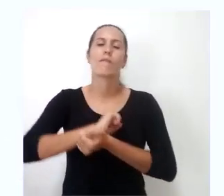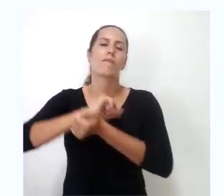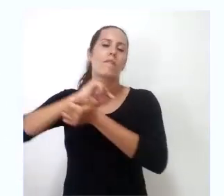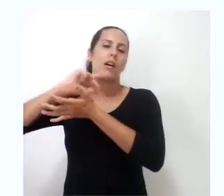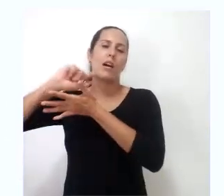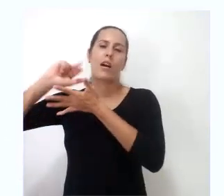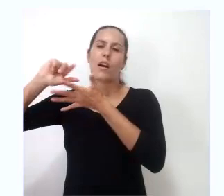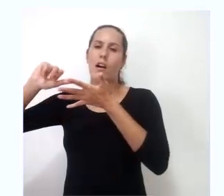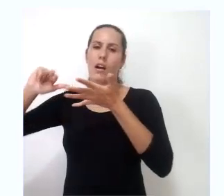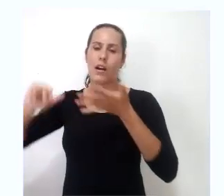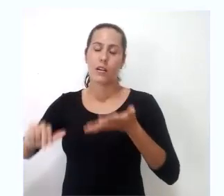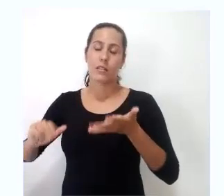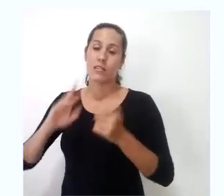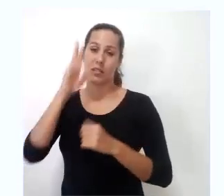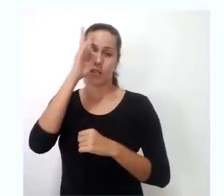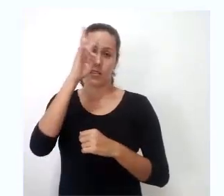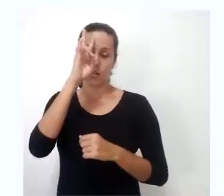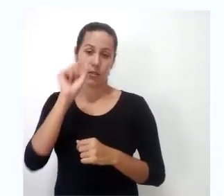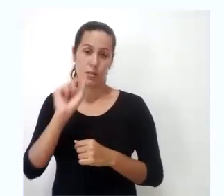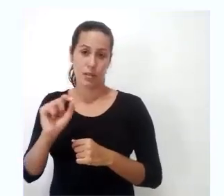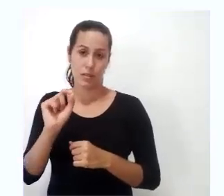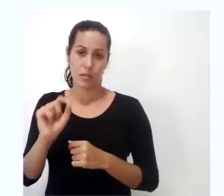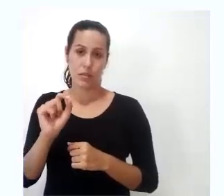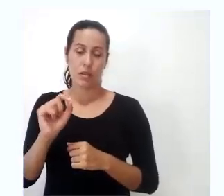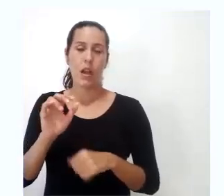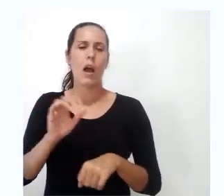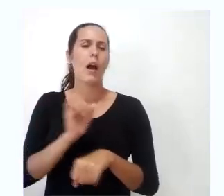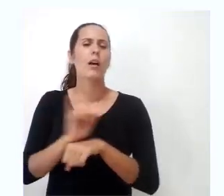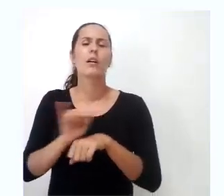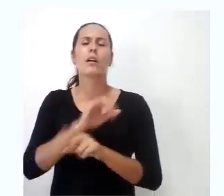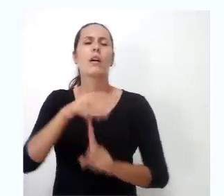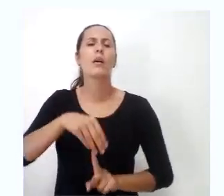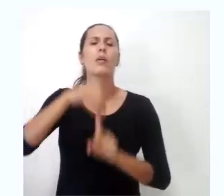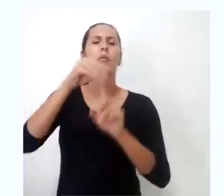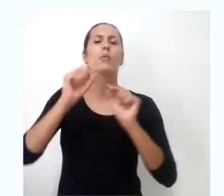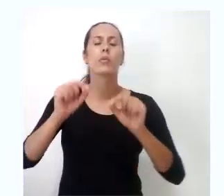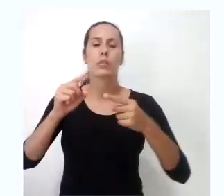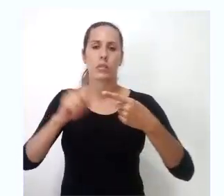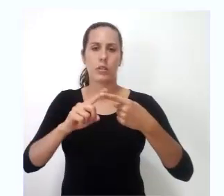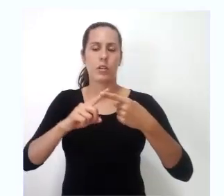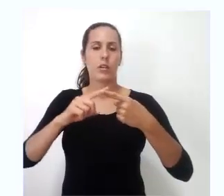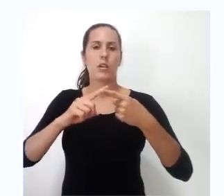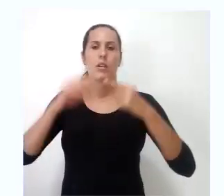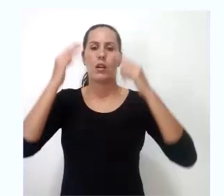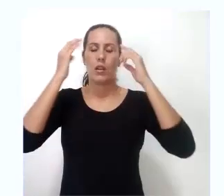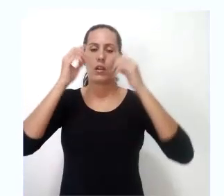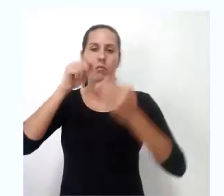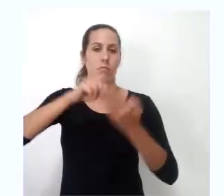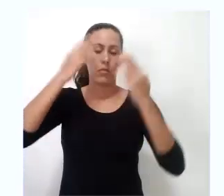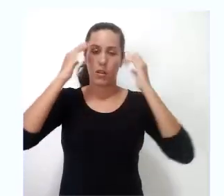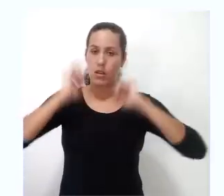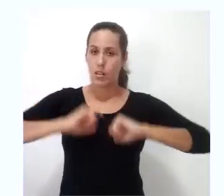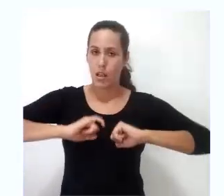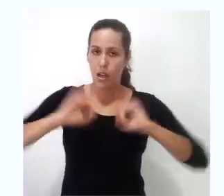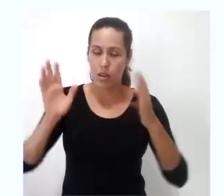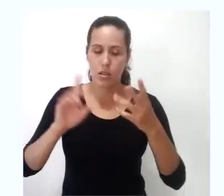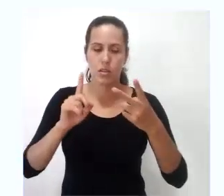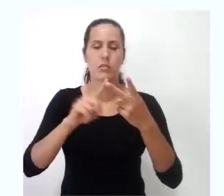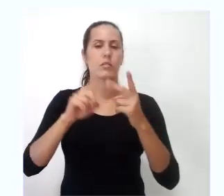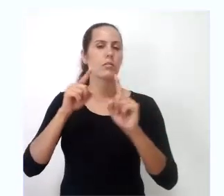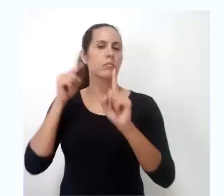várias estratégias, mas lembrar que a grande estratégia é o que eu falo? Clareza,